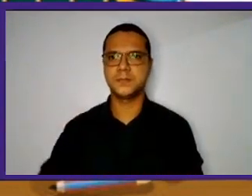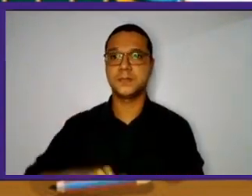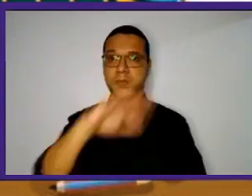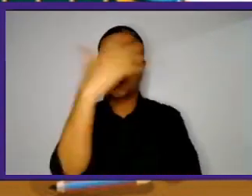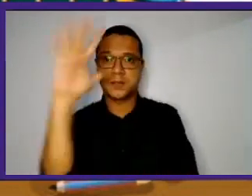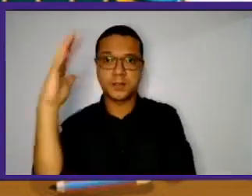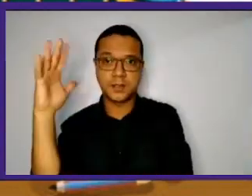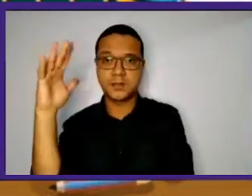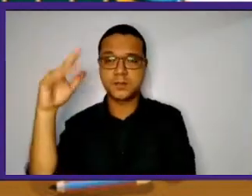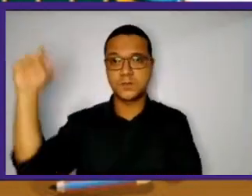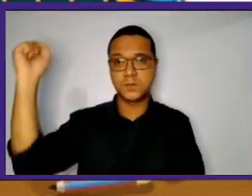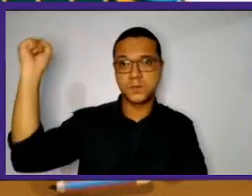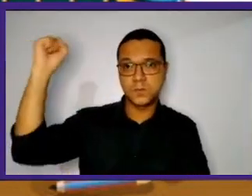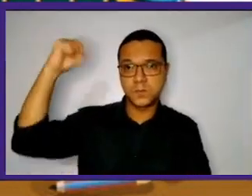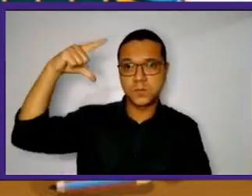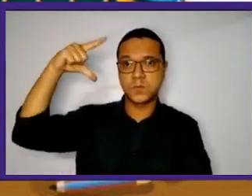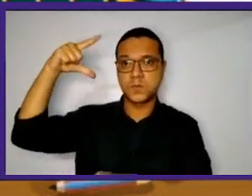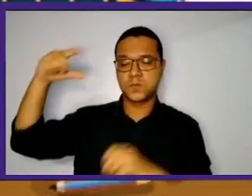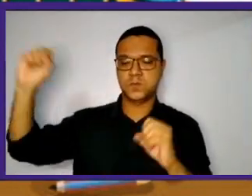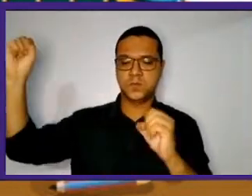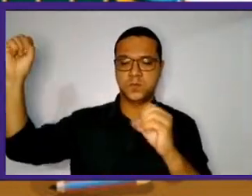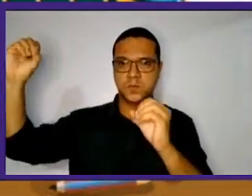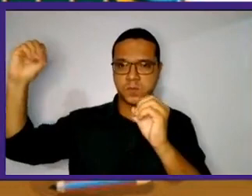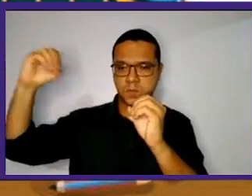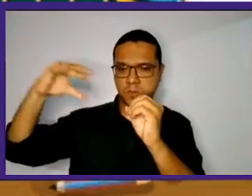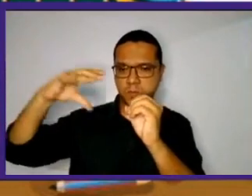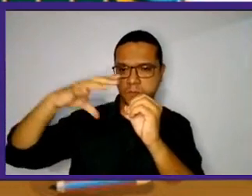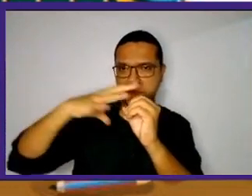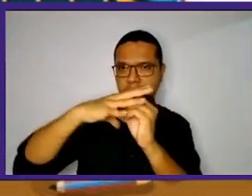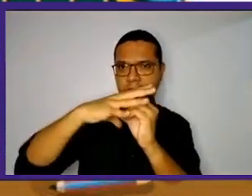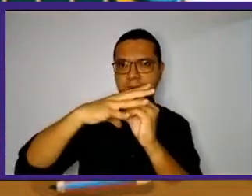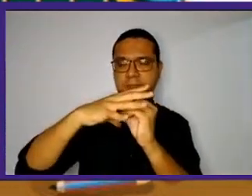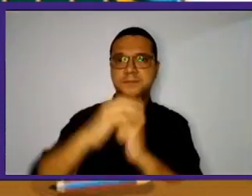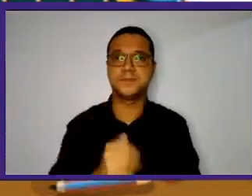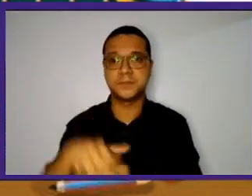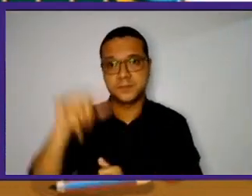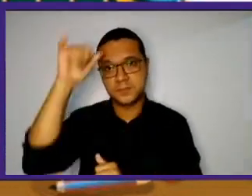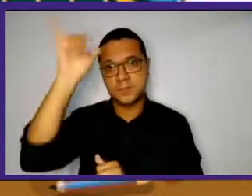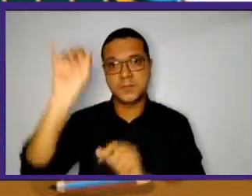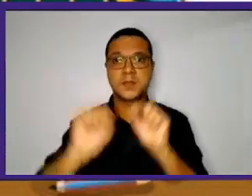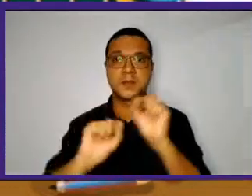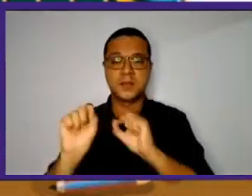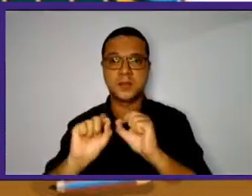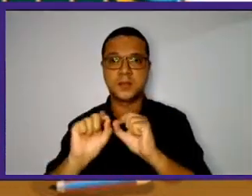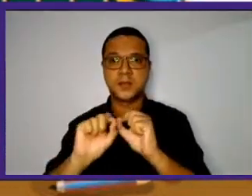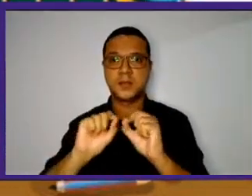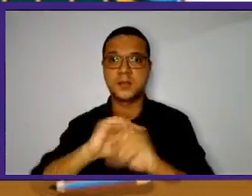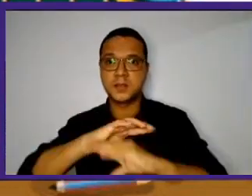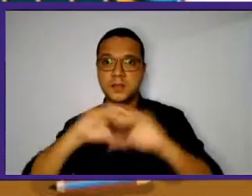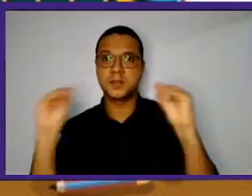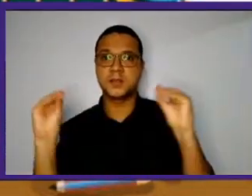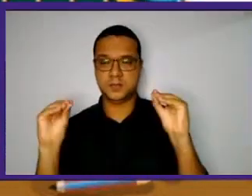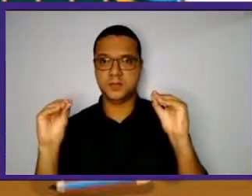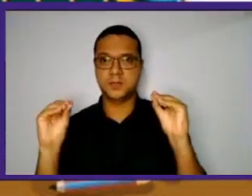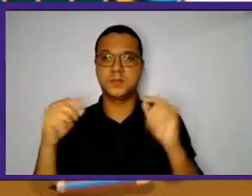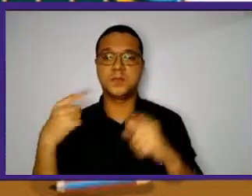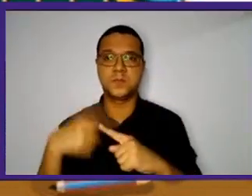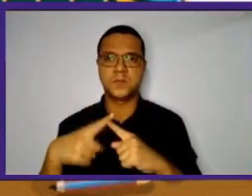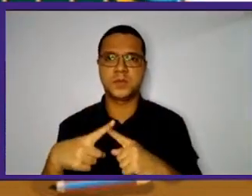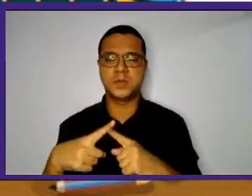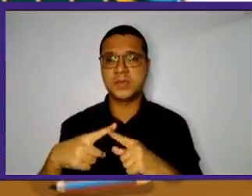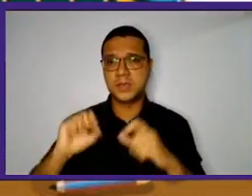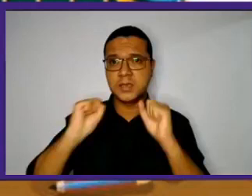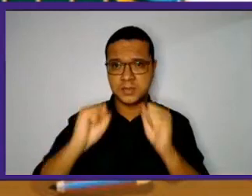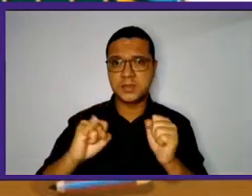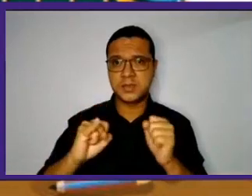luz solar que entra e do calor, e evita que essa luz vá embora. Porque se a luz refletisse na